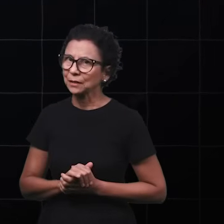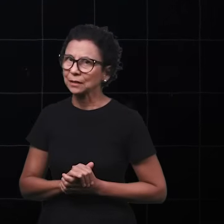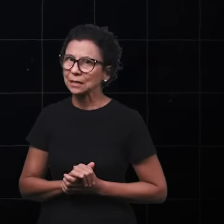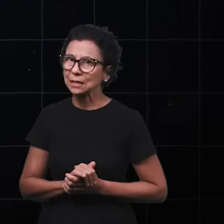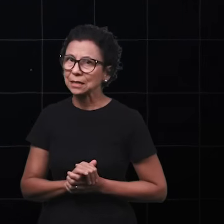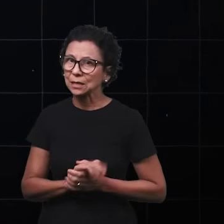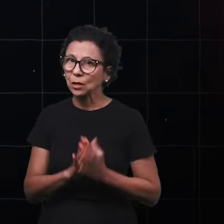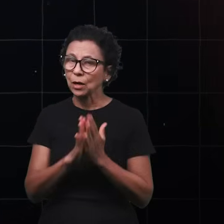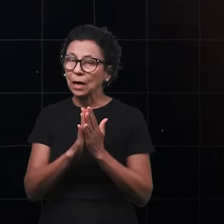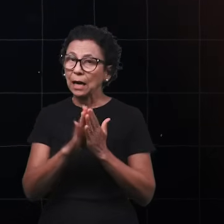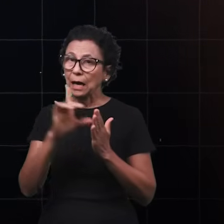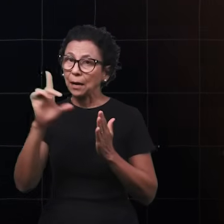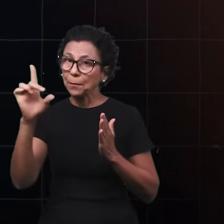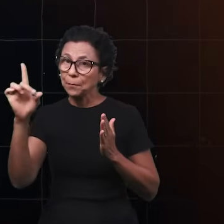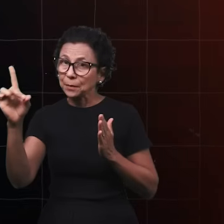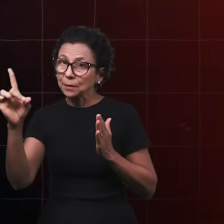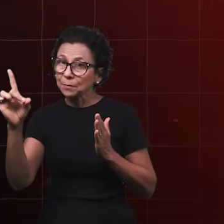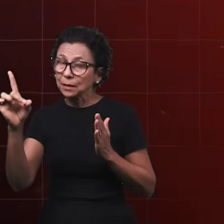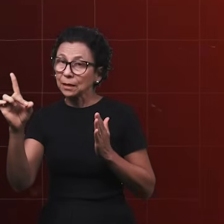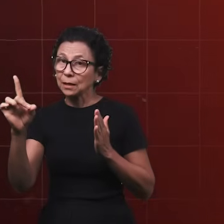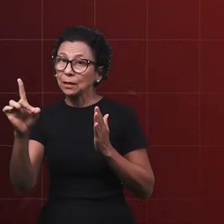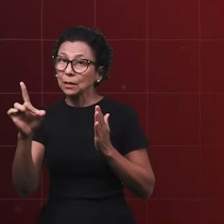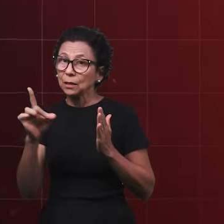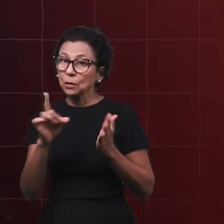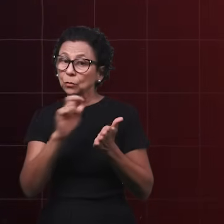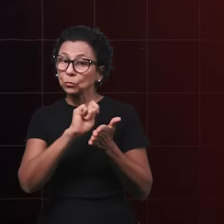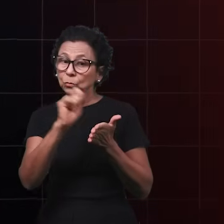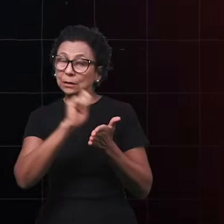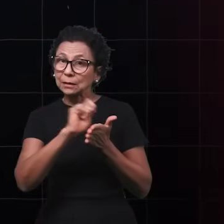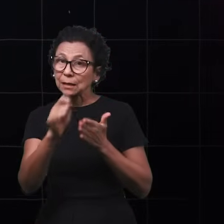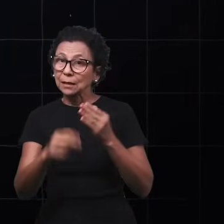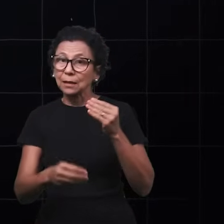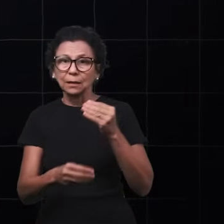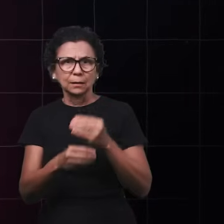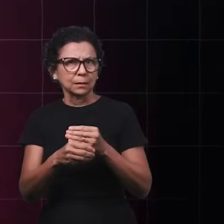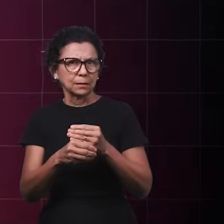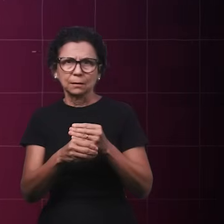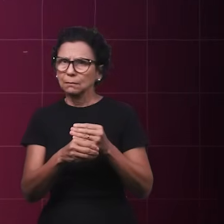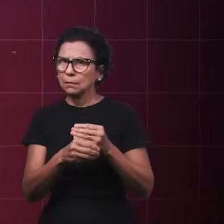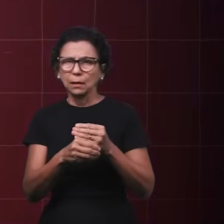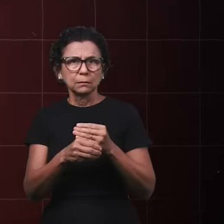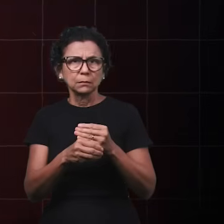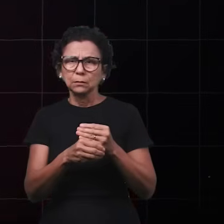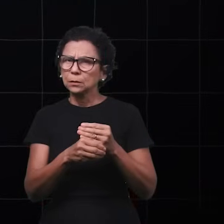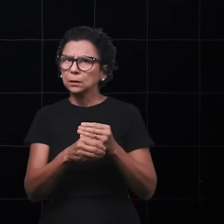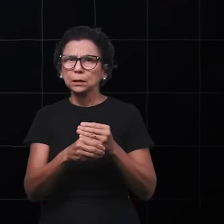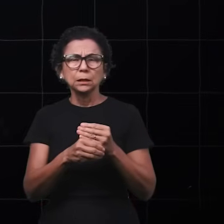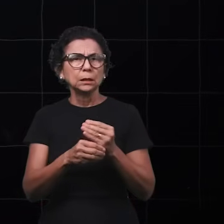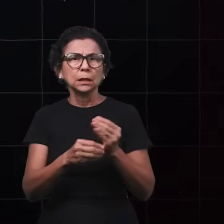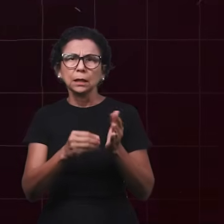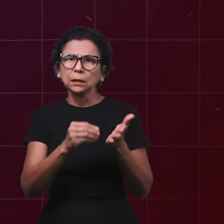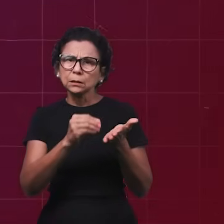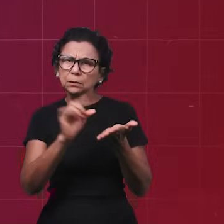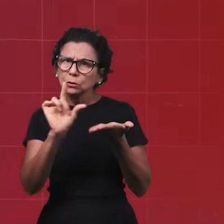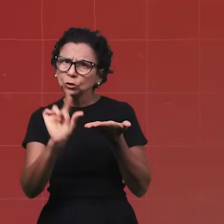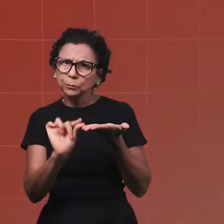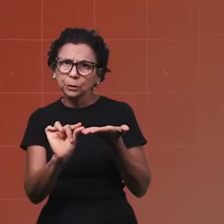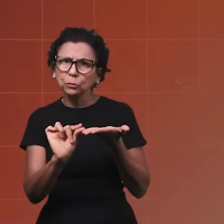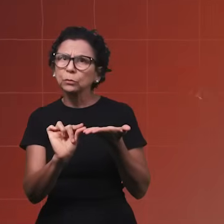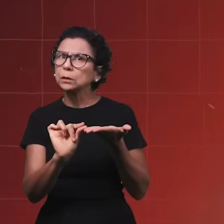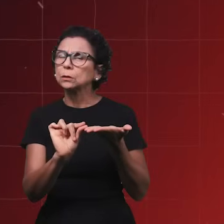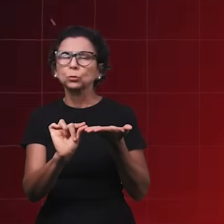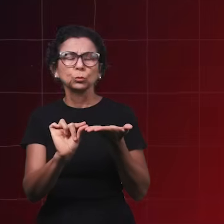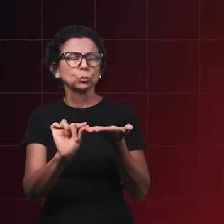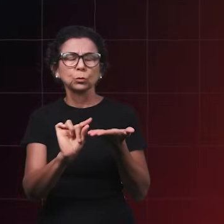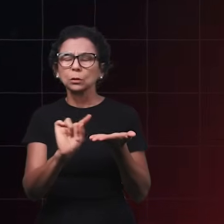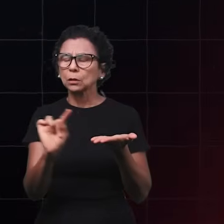mando, nem diminuireis dela. Então, o que o Senhor falou está determinado pelo Senhor. Então, se eu começar